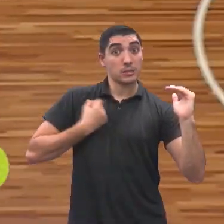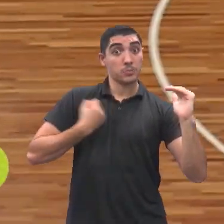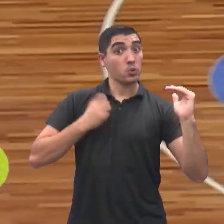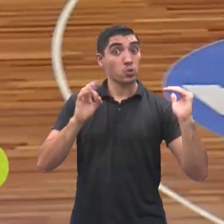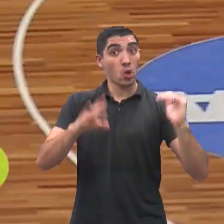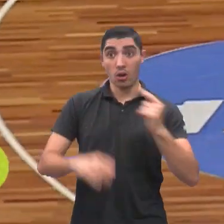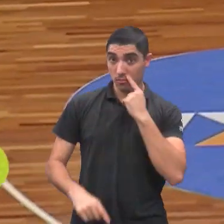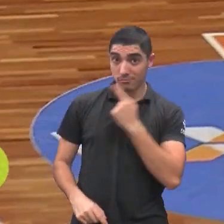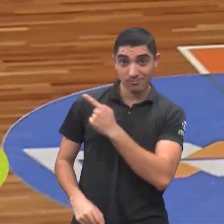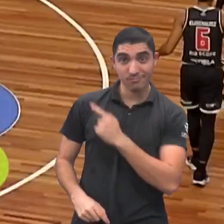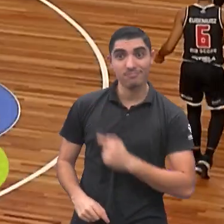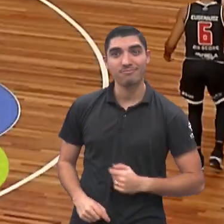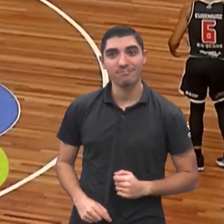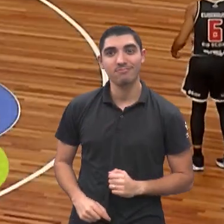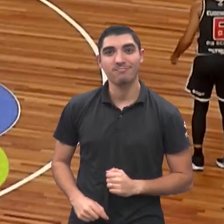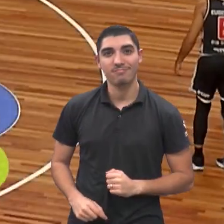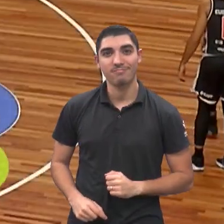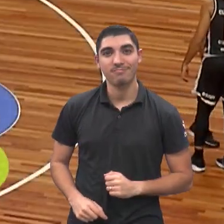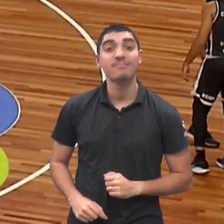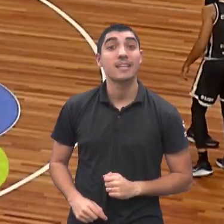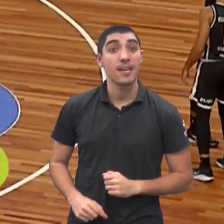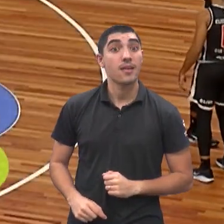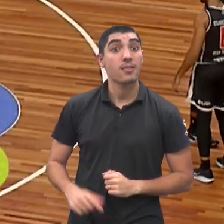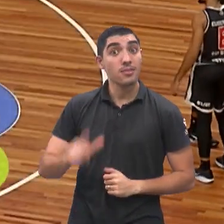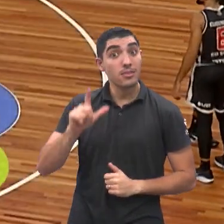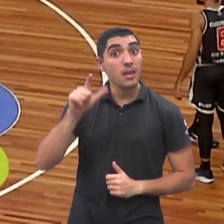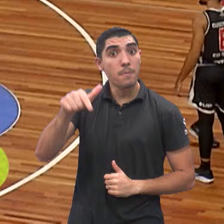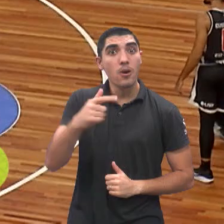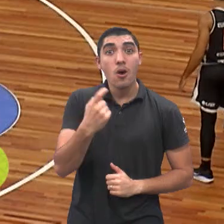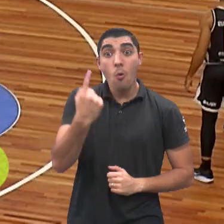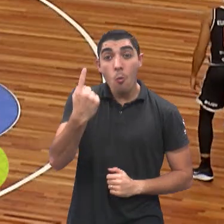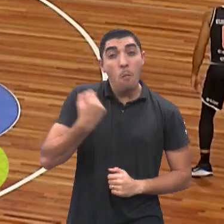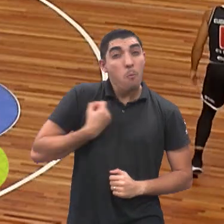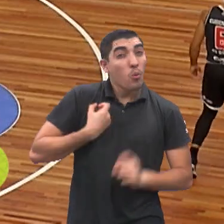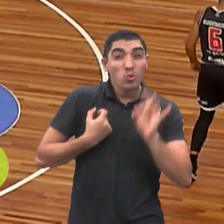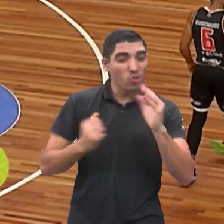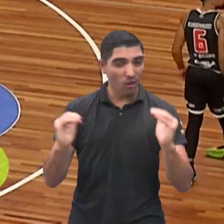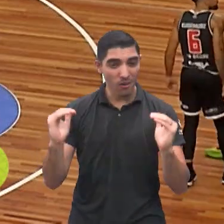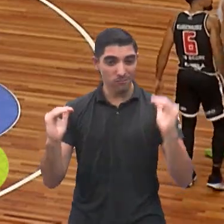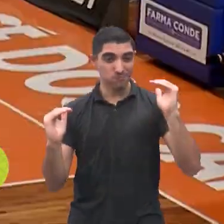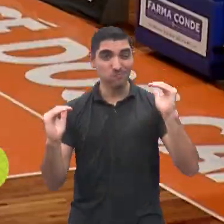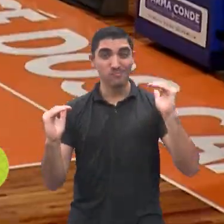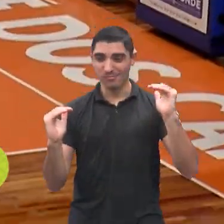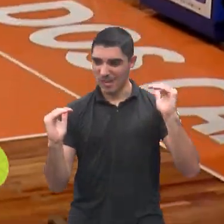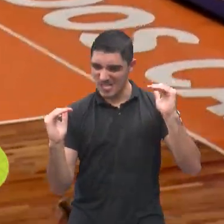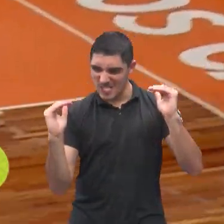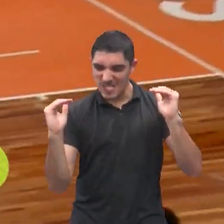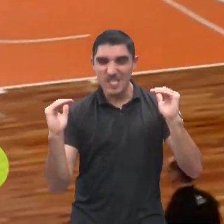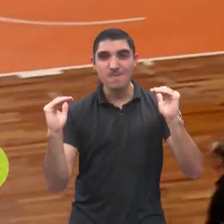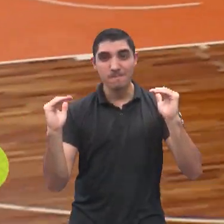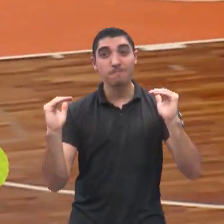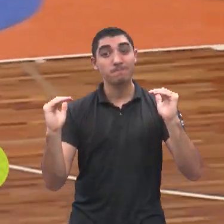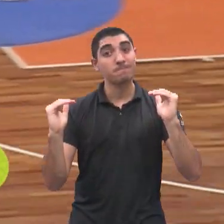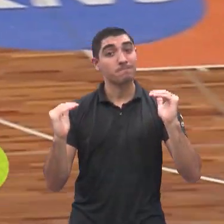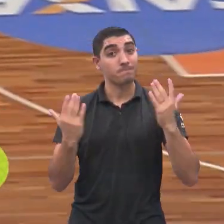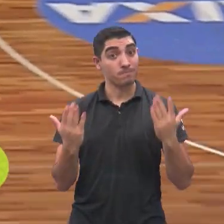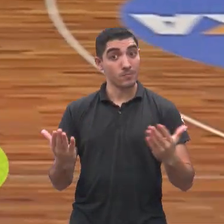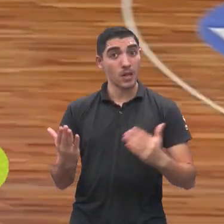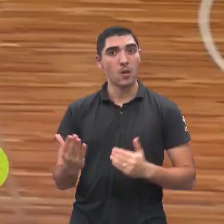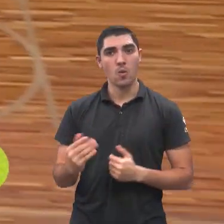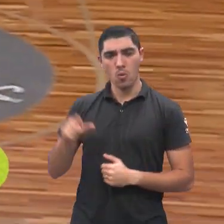Fernandes. E depois para 1, com esse arremesso do Vieta. Os argentinos